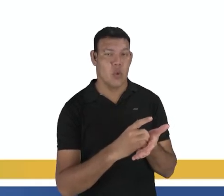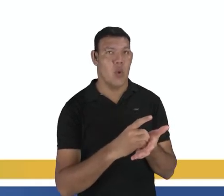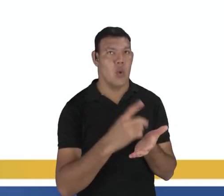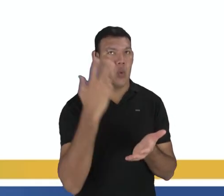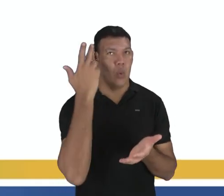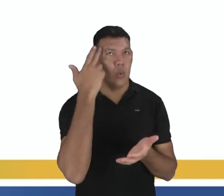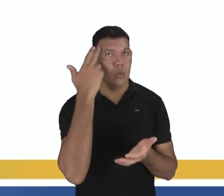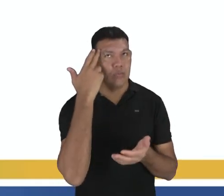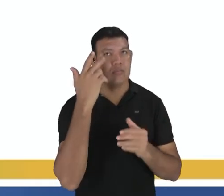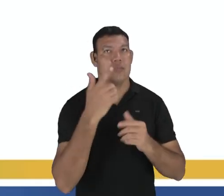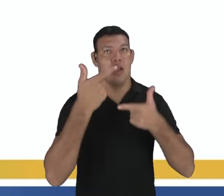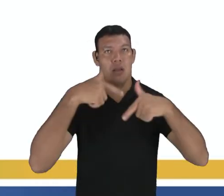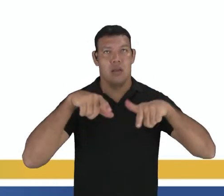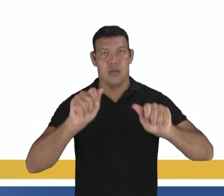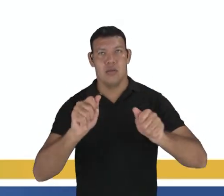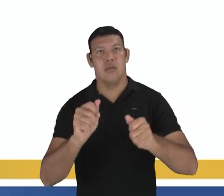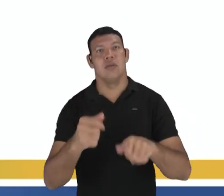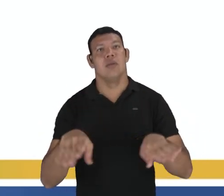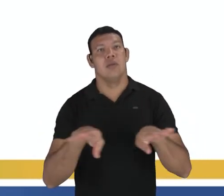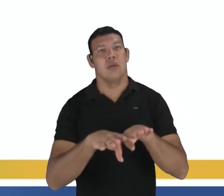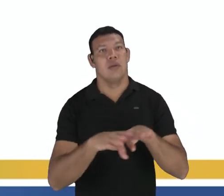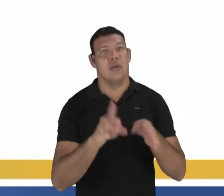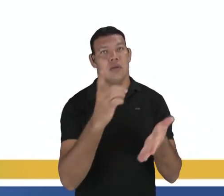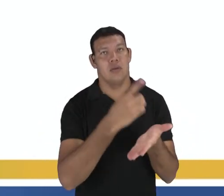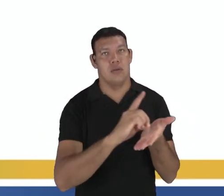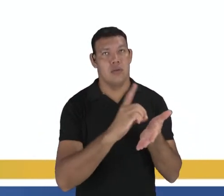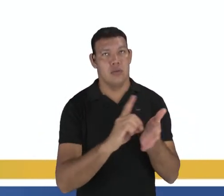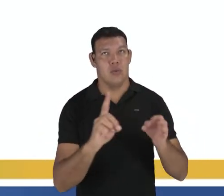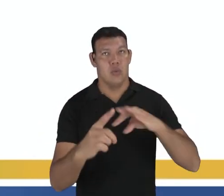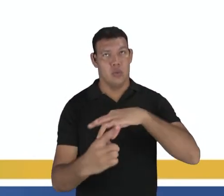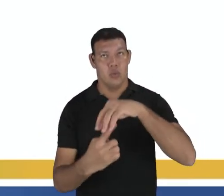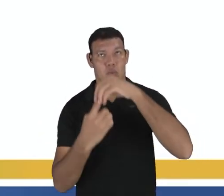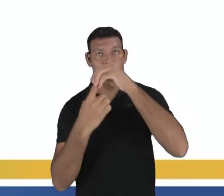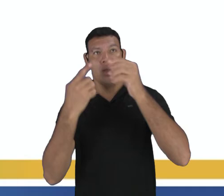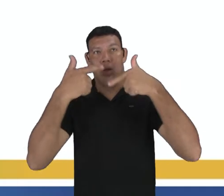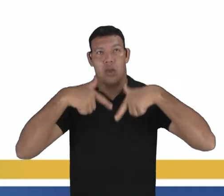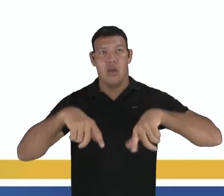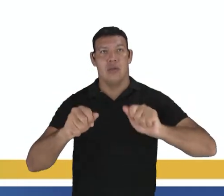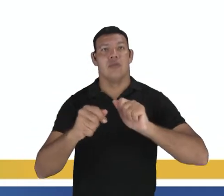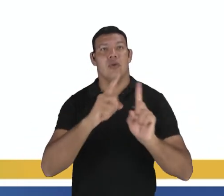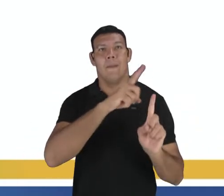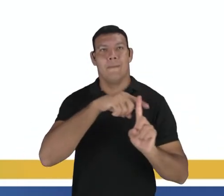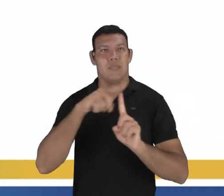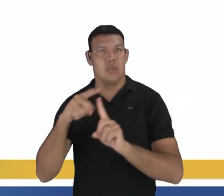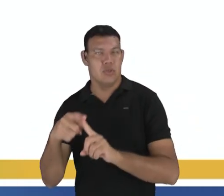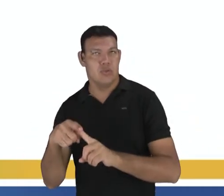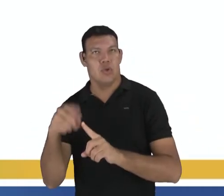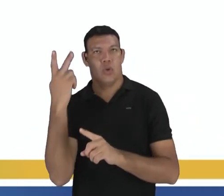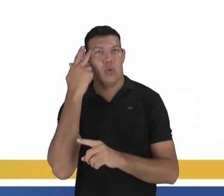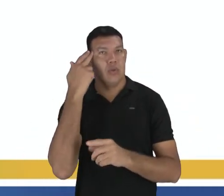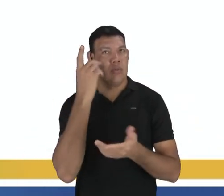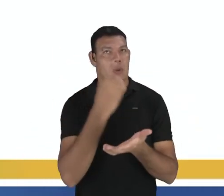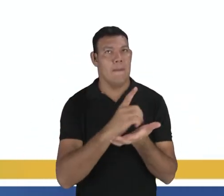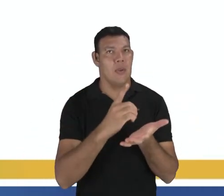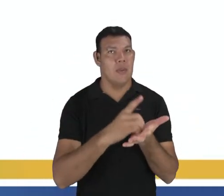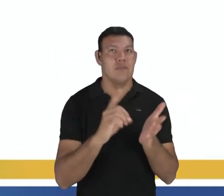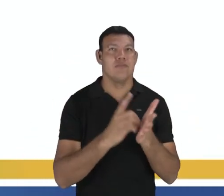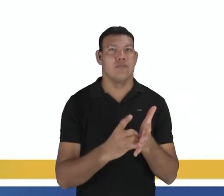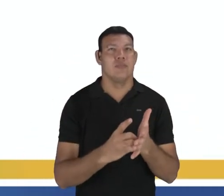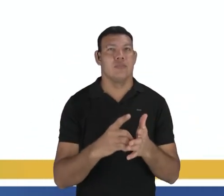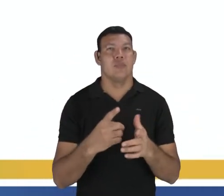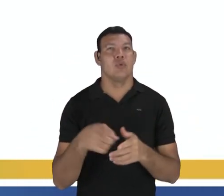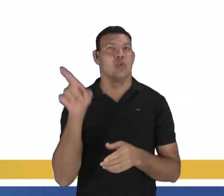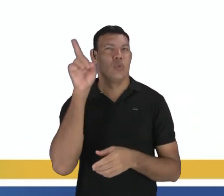e os dicionários unilingües são os tipos mais comuns de dicionários. Em nossos dias, eles se tornam um objeto